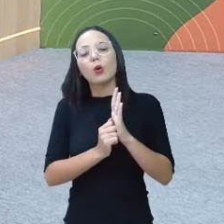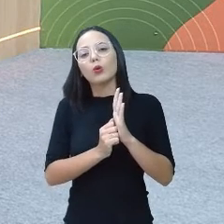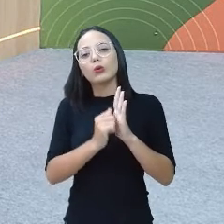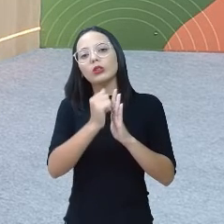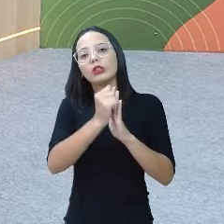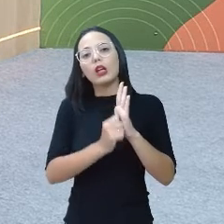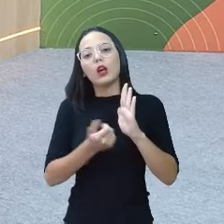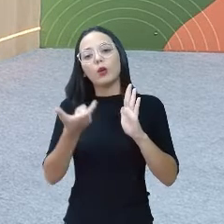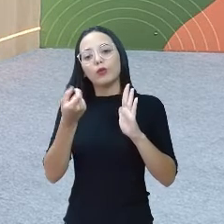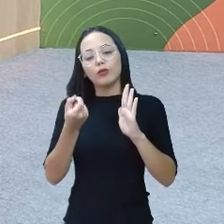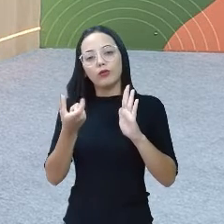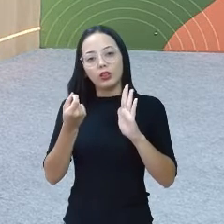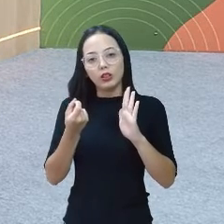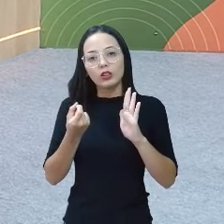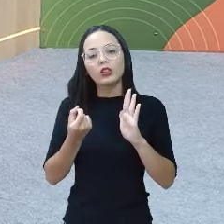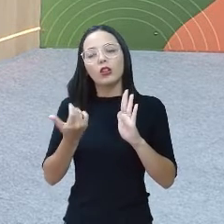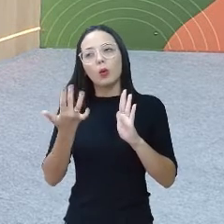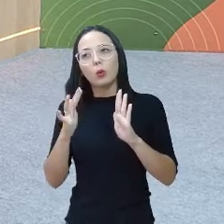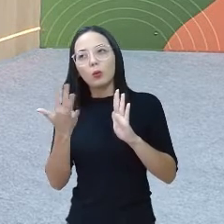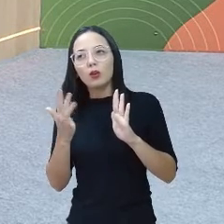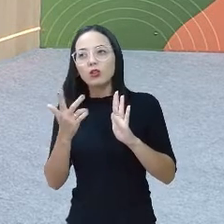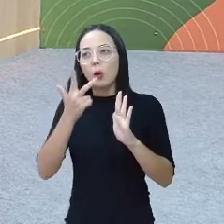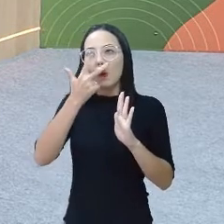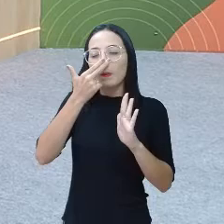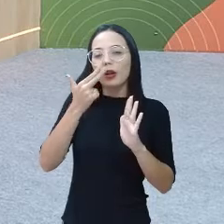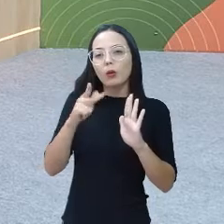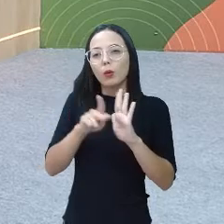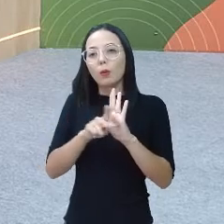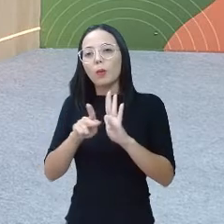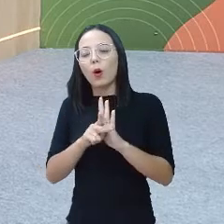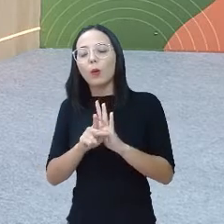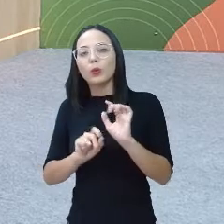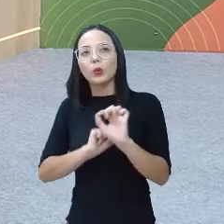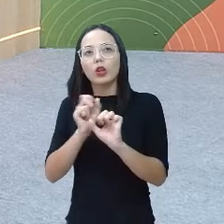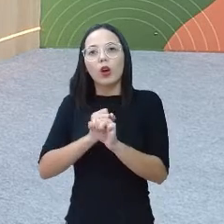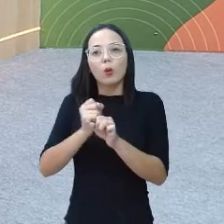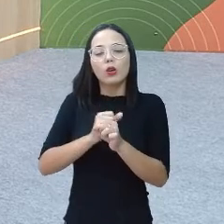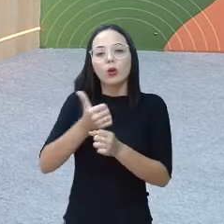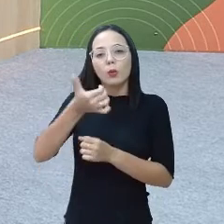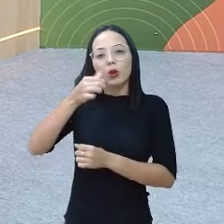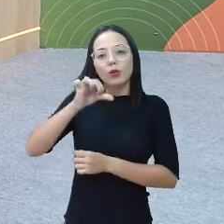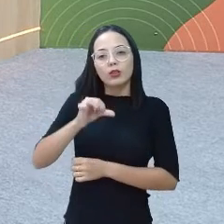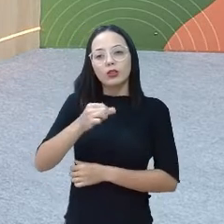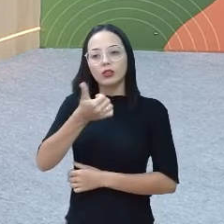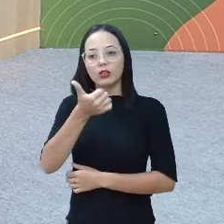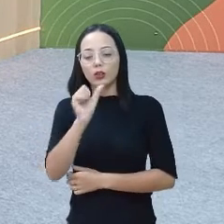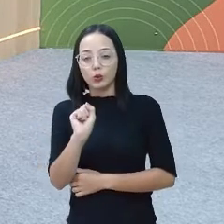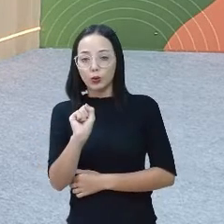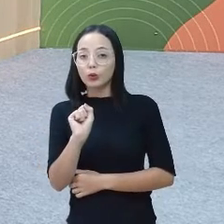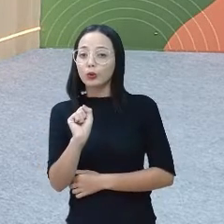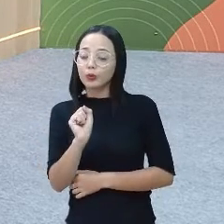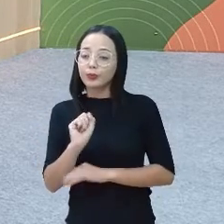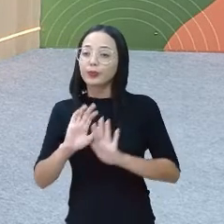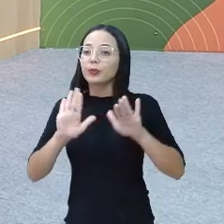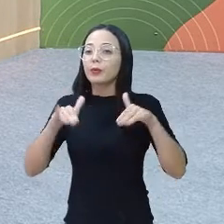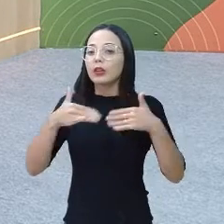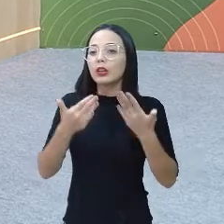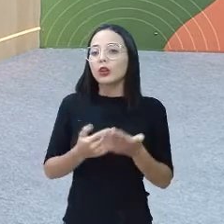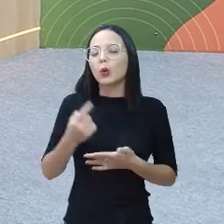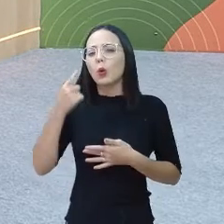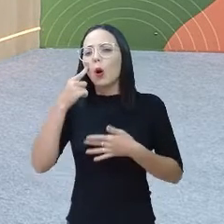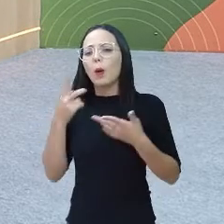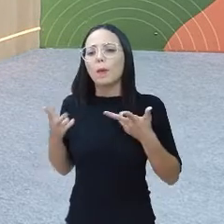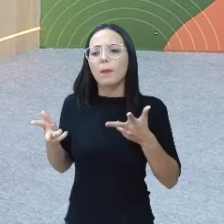do século XX, né, se não me engano, mais especificamente a partir de 1918. Então a gente